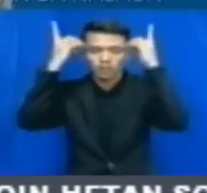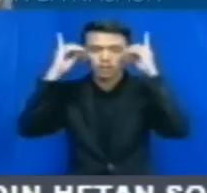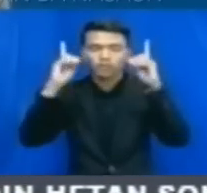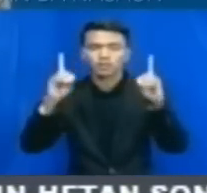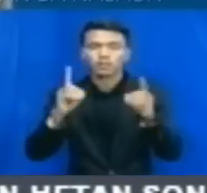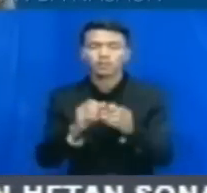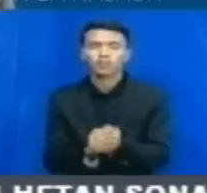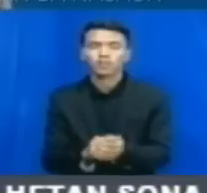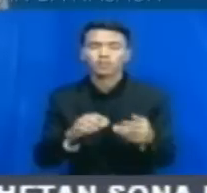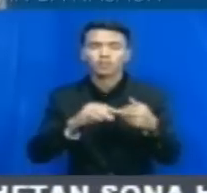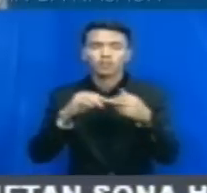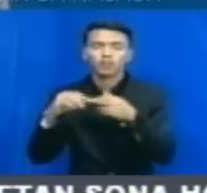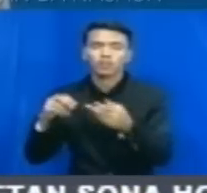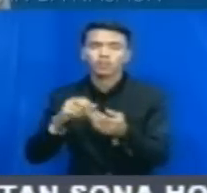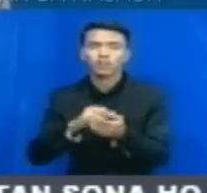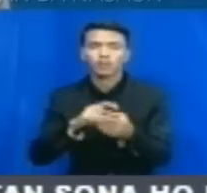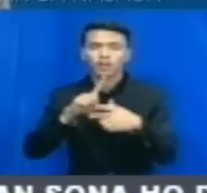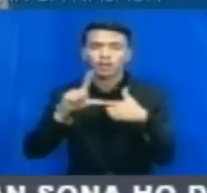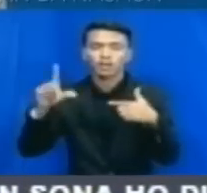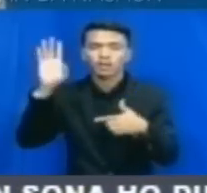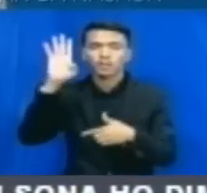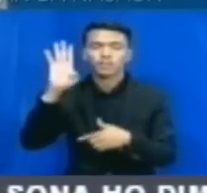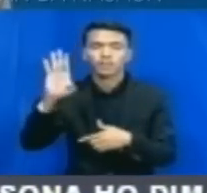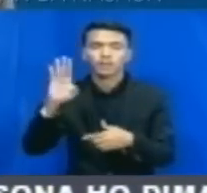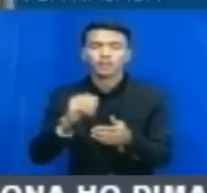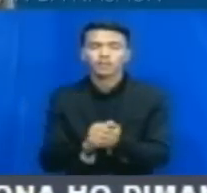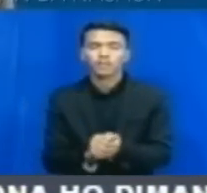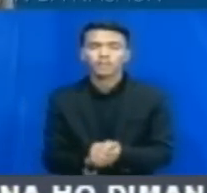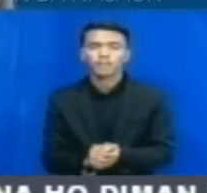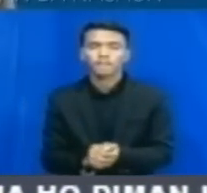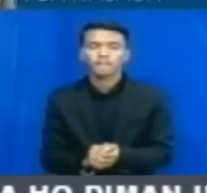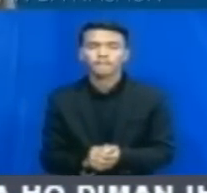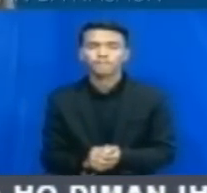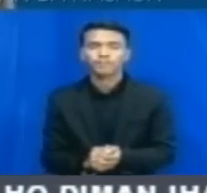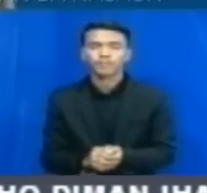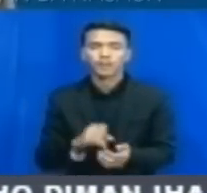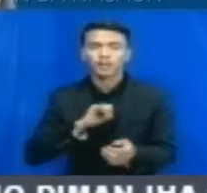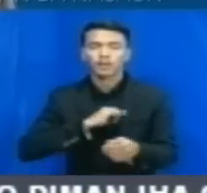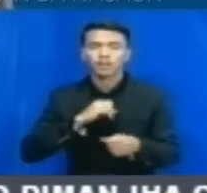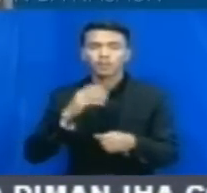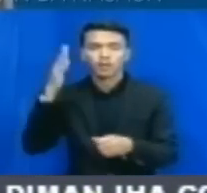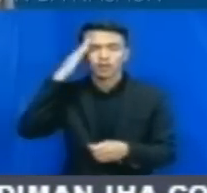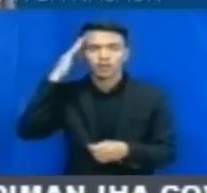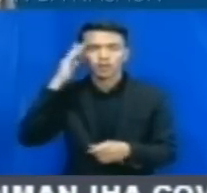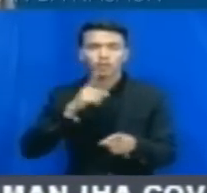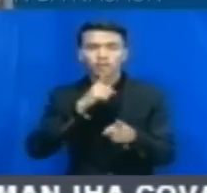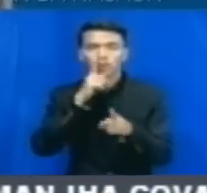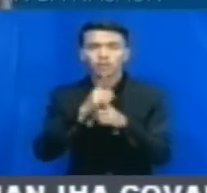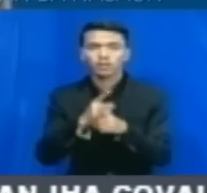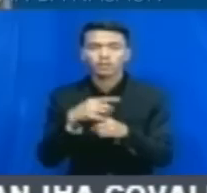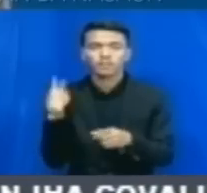kosa li liu alinea b ne li liu alinea b ne atu hauning tu ros ita